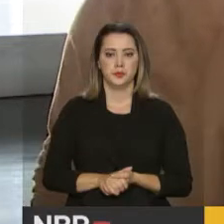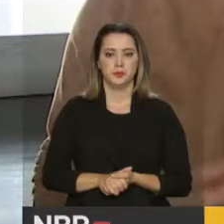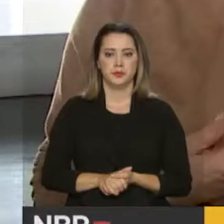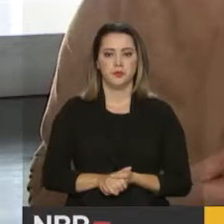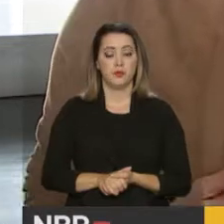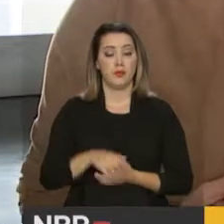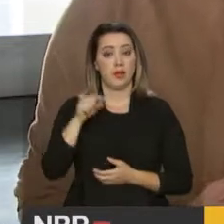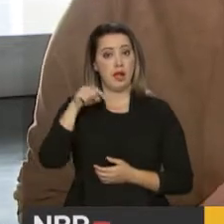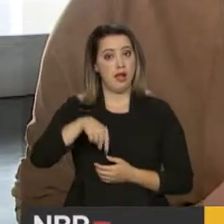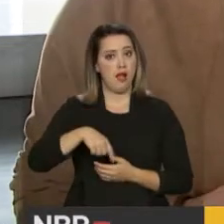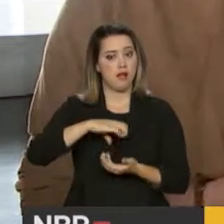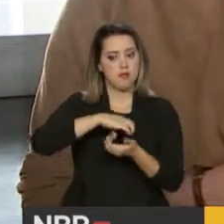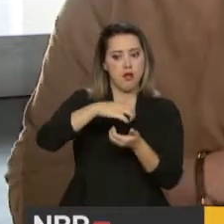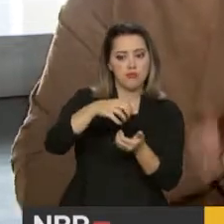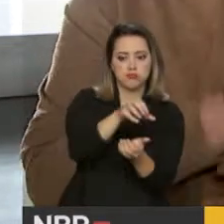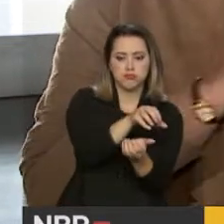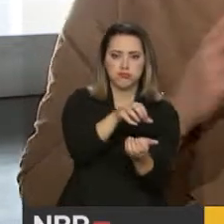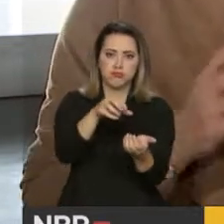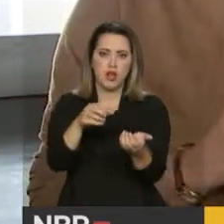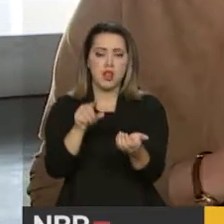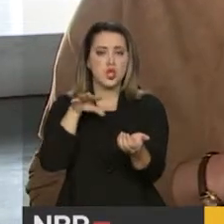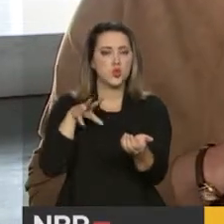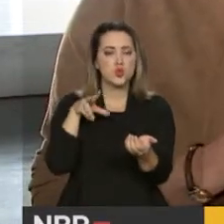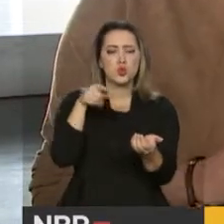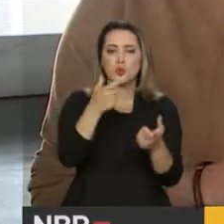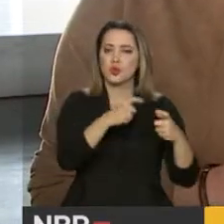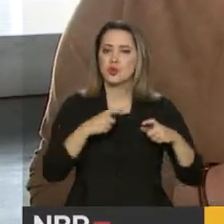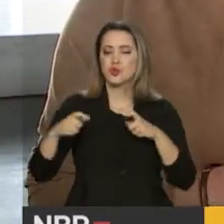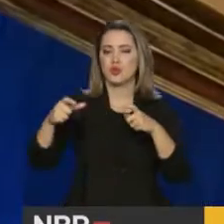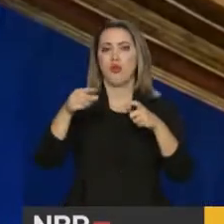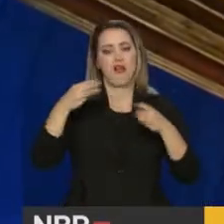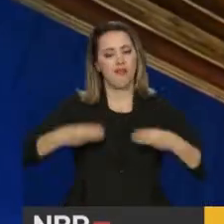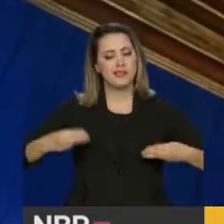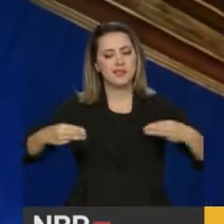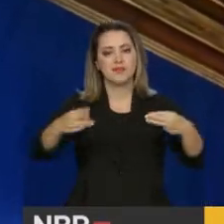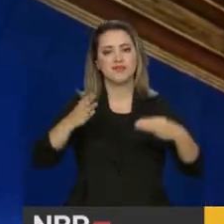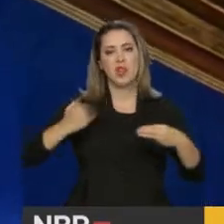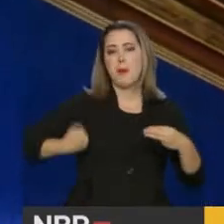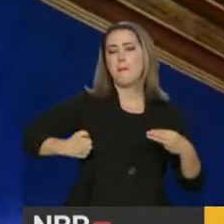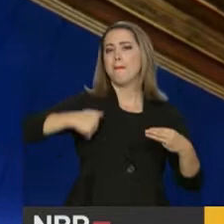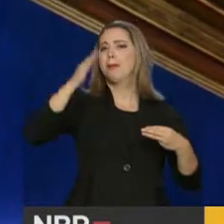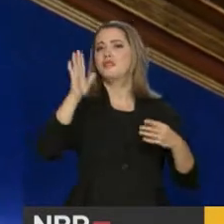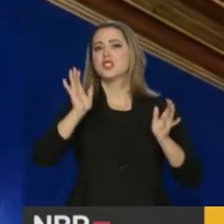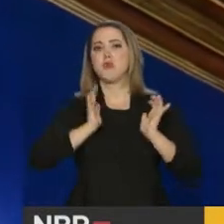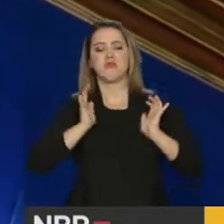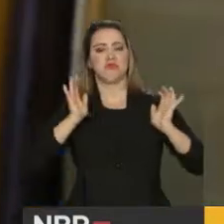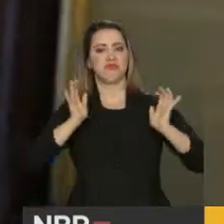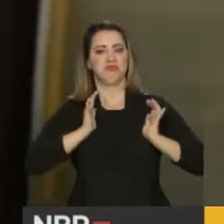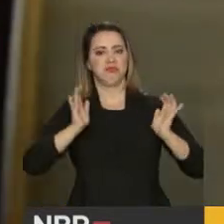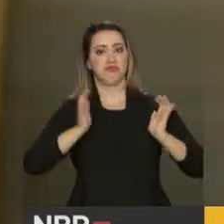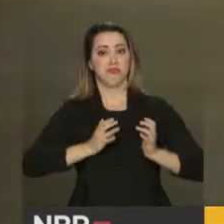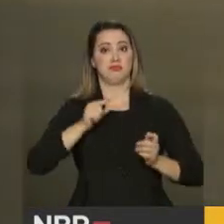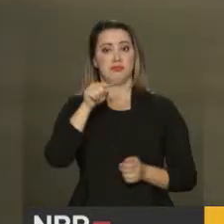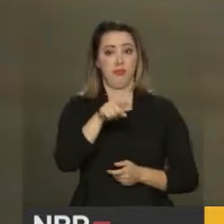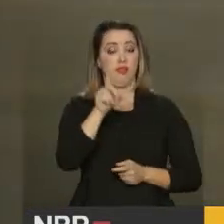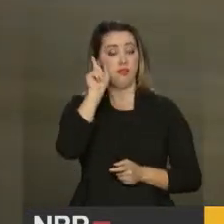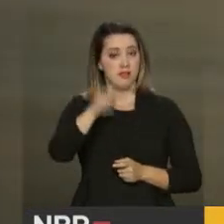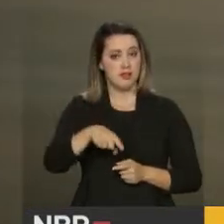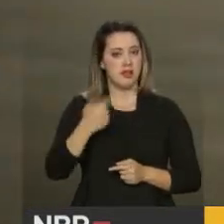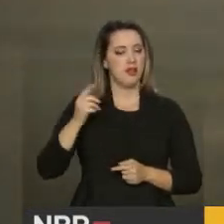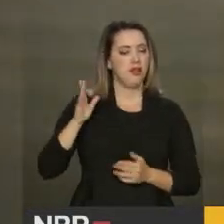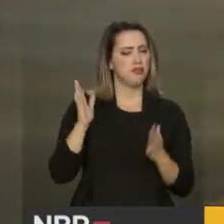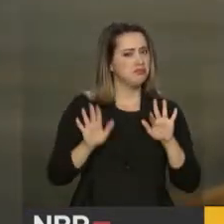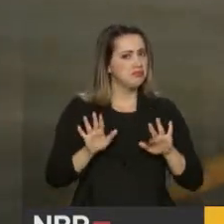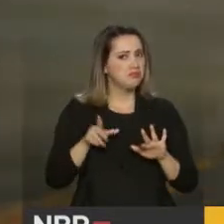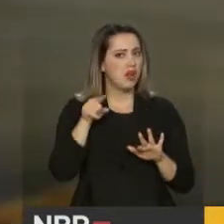O Palácio do Itamaraty é, de todos os palácios da Esplanada, aquele que tem um acervo mais rico. Então, ele é,